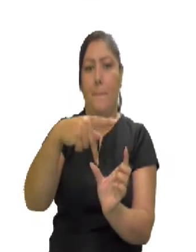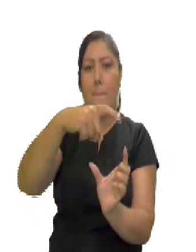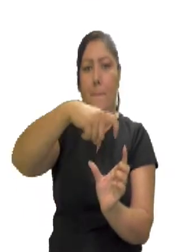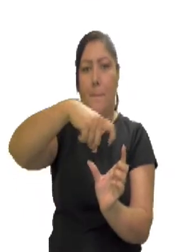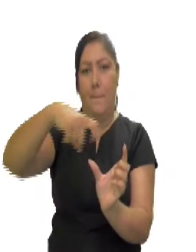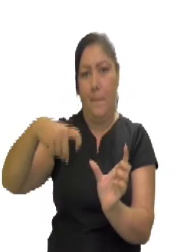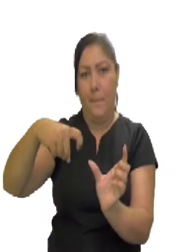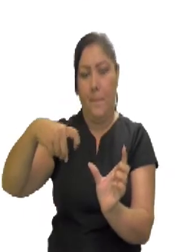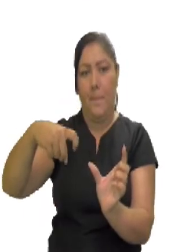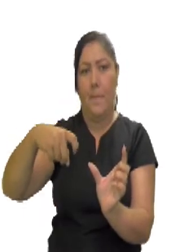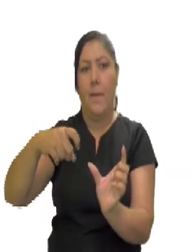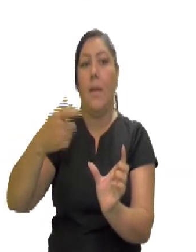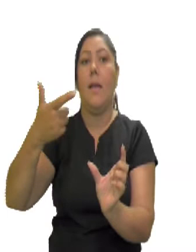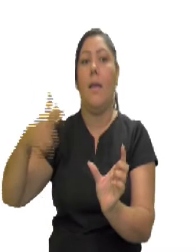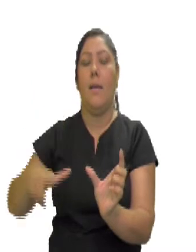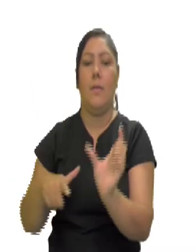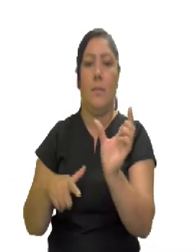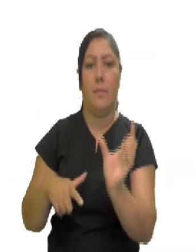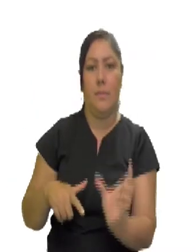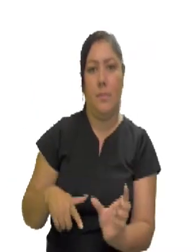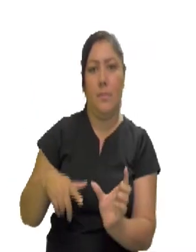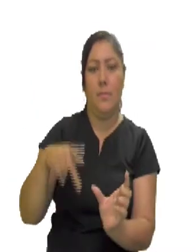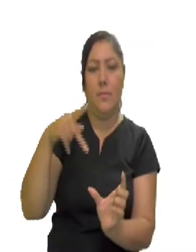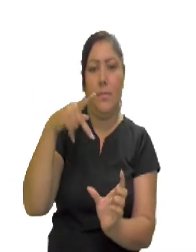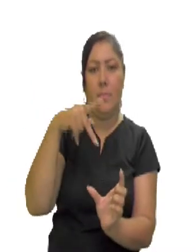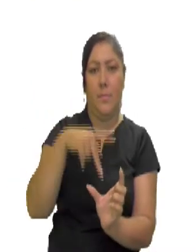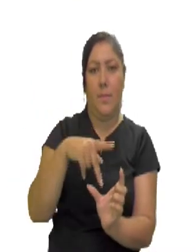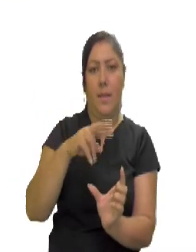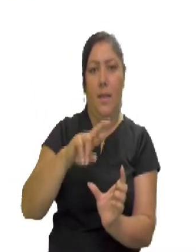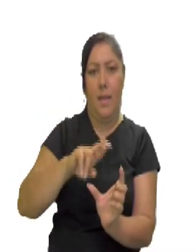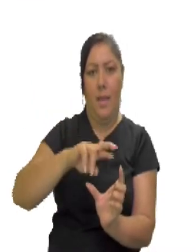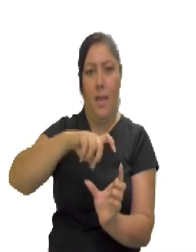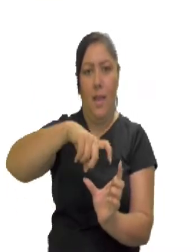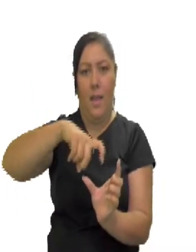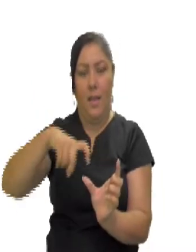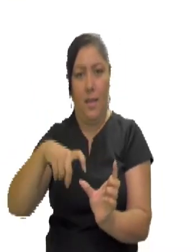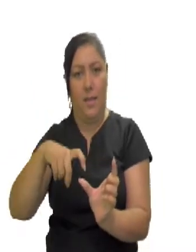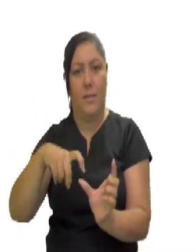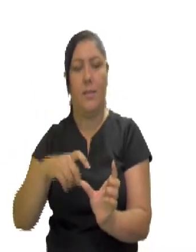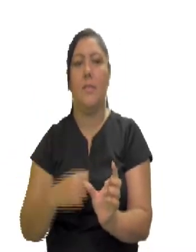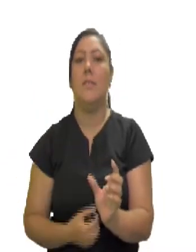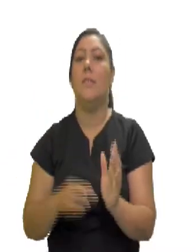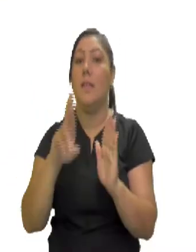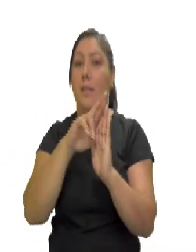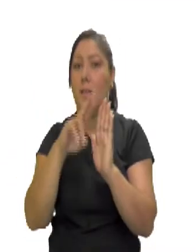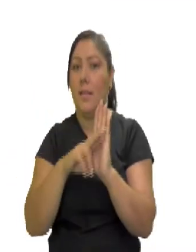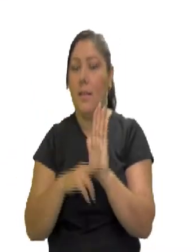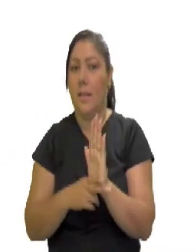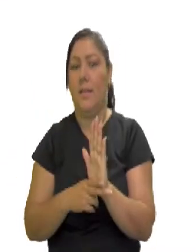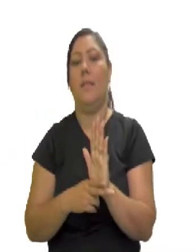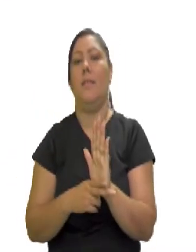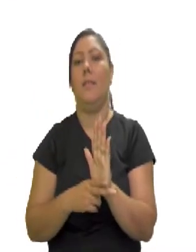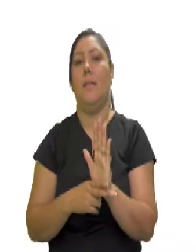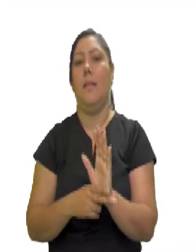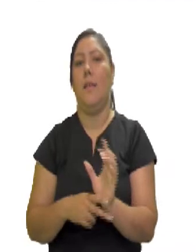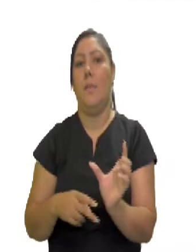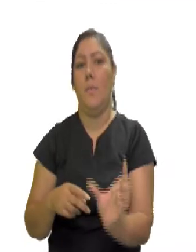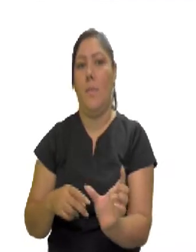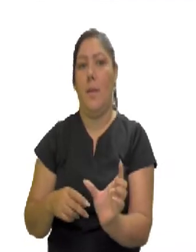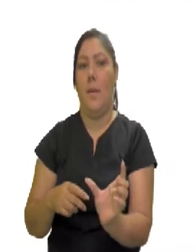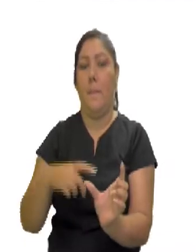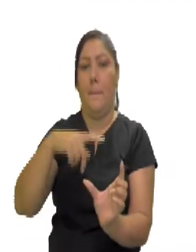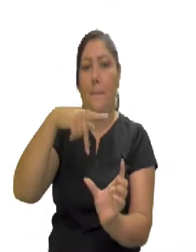antepenúltima sílaba forte da palavra. Lembrando que tem uma regrinha para palavras